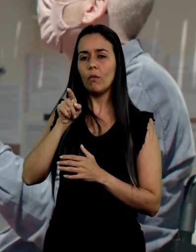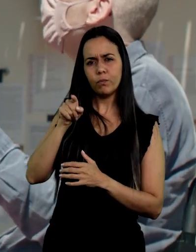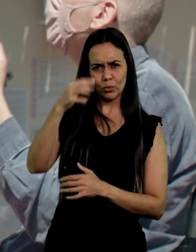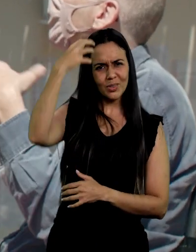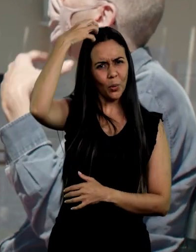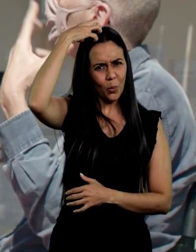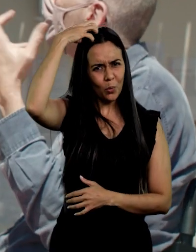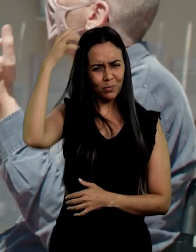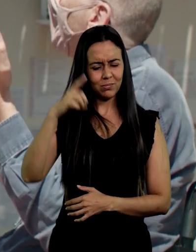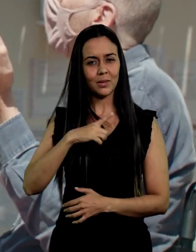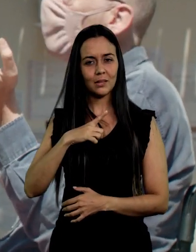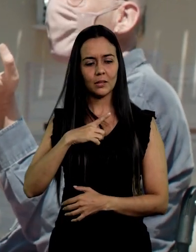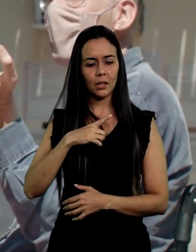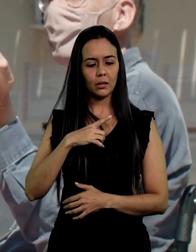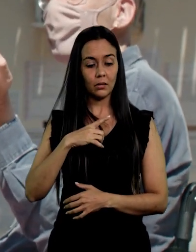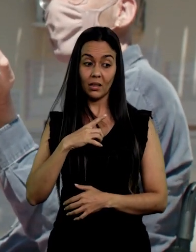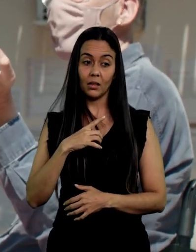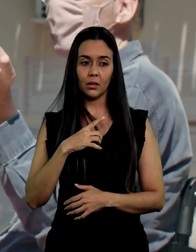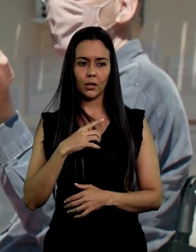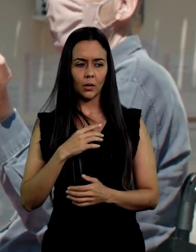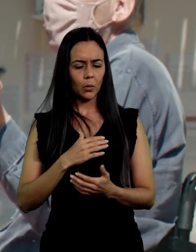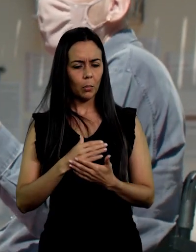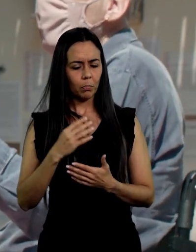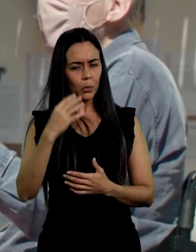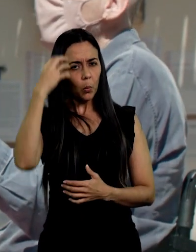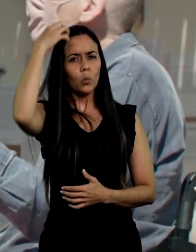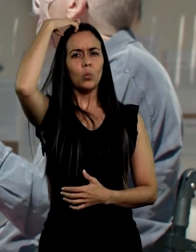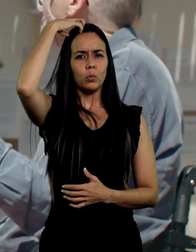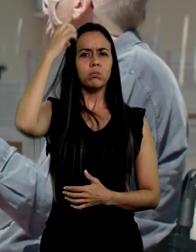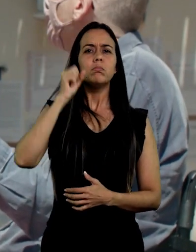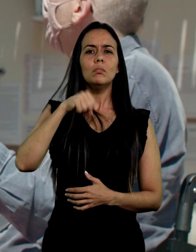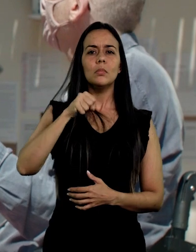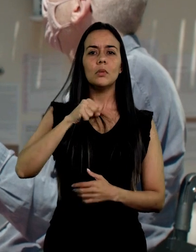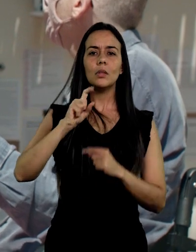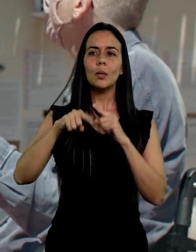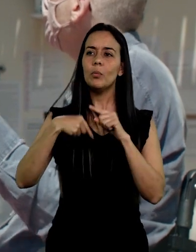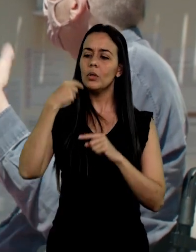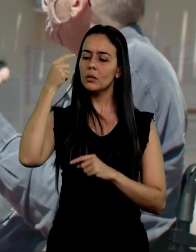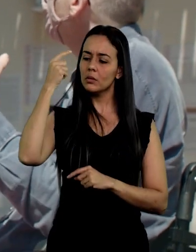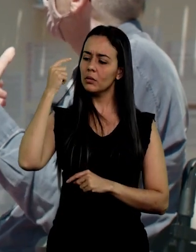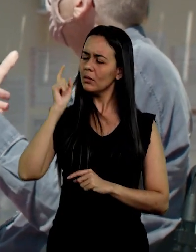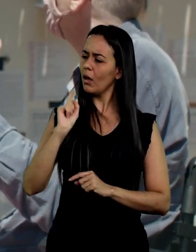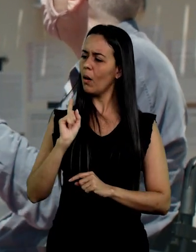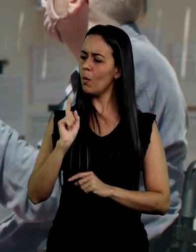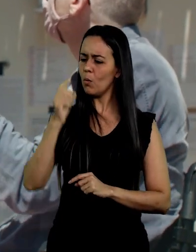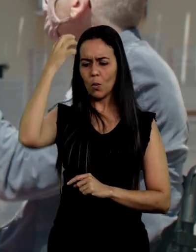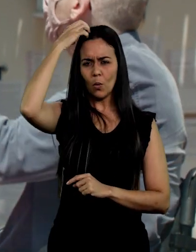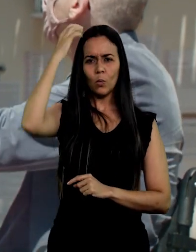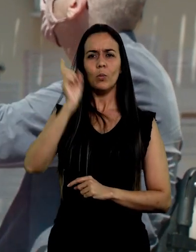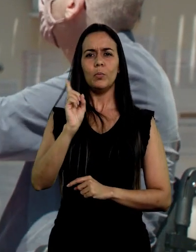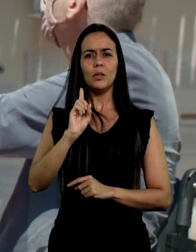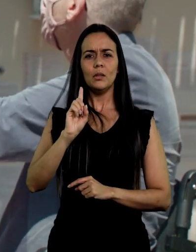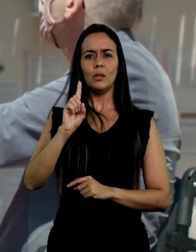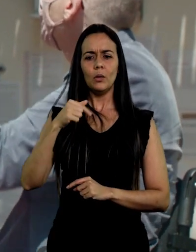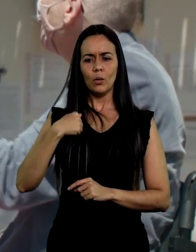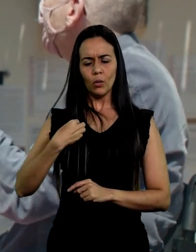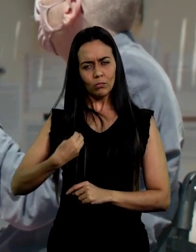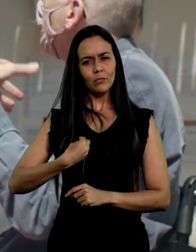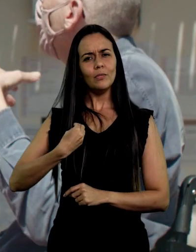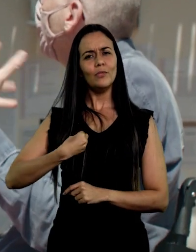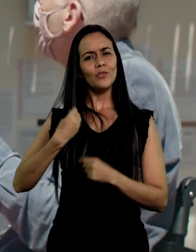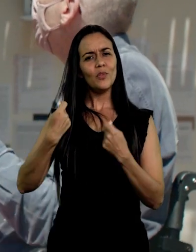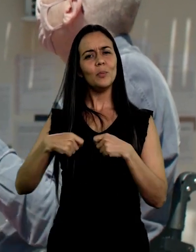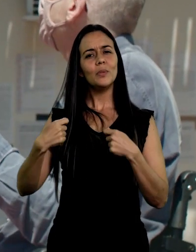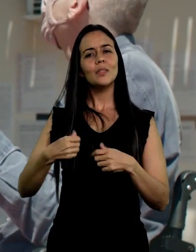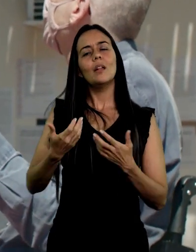traz a sensação de culpa, mas aí depois eu falo, cara, mas eu estou vivendo, né? Eu vivo, eu não sou um trabalhador, um produtor. Antes